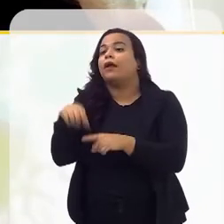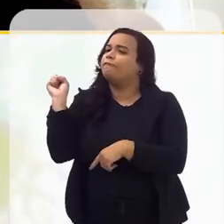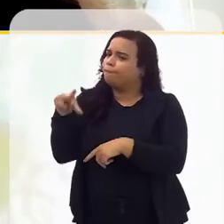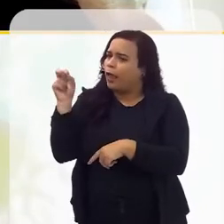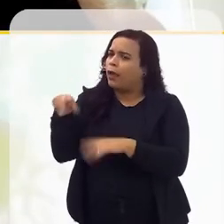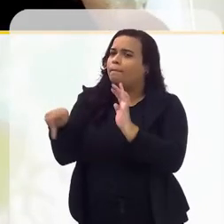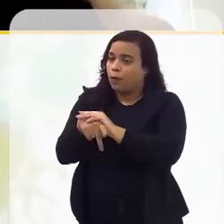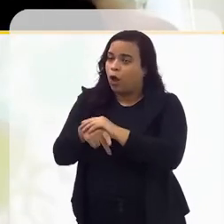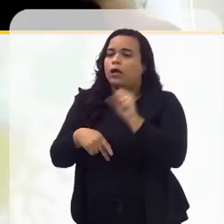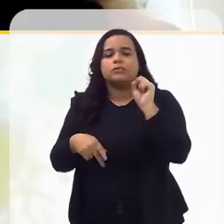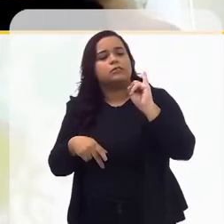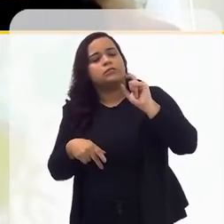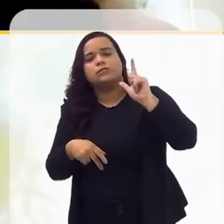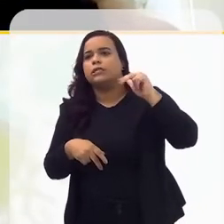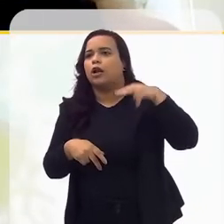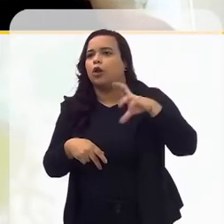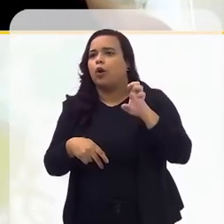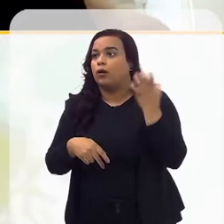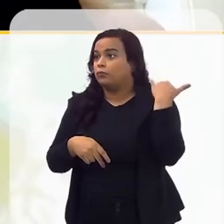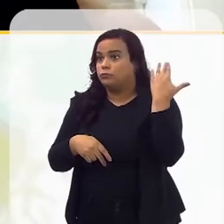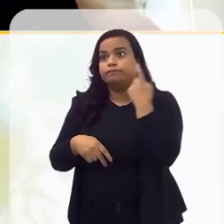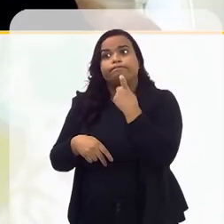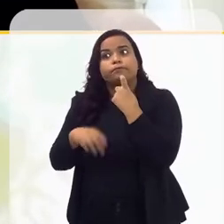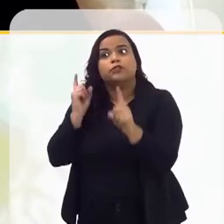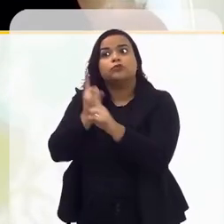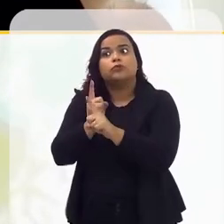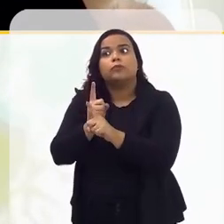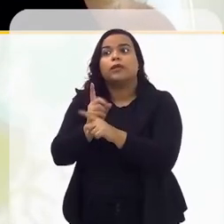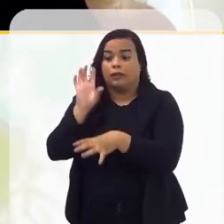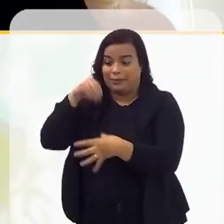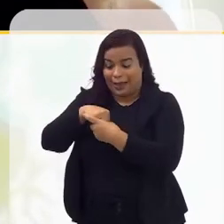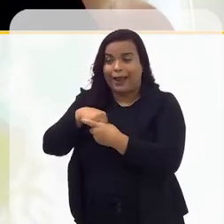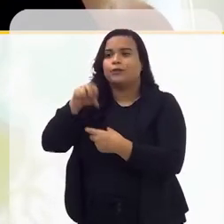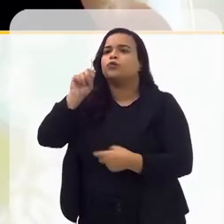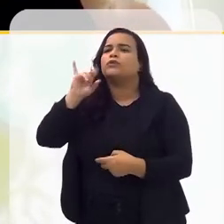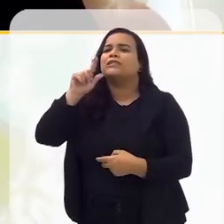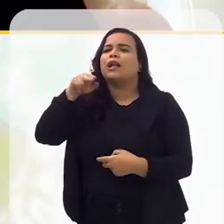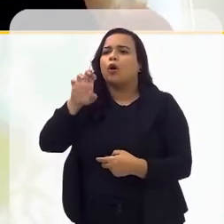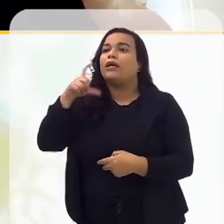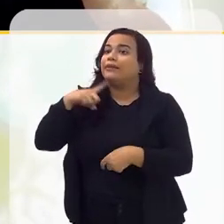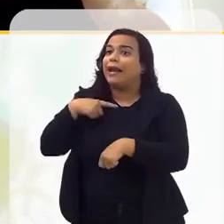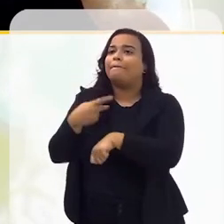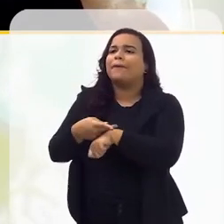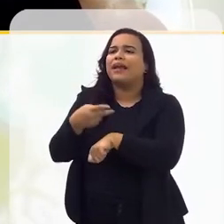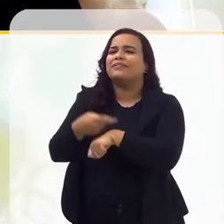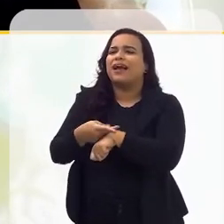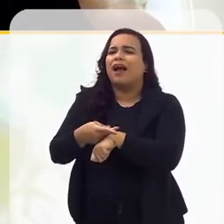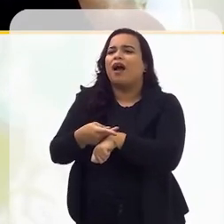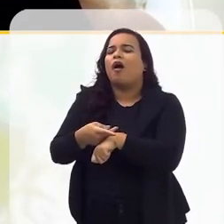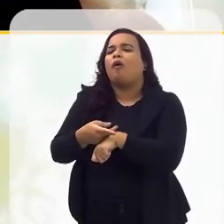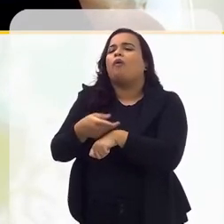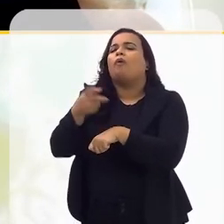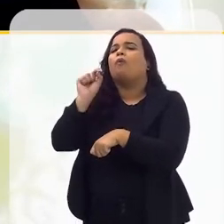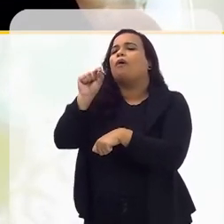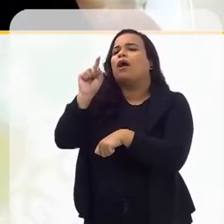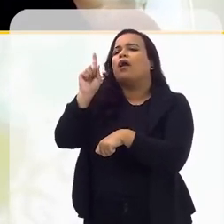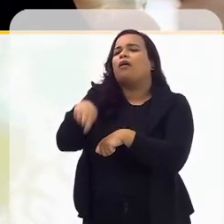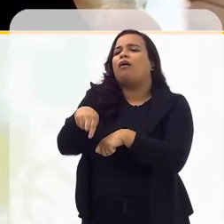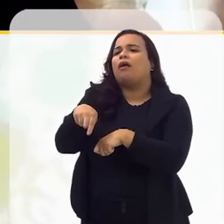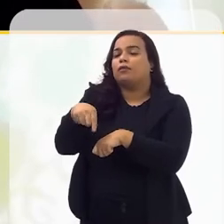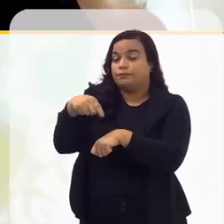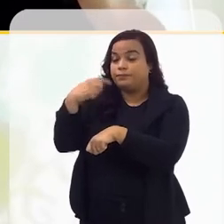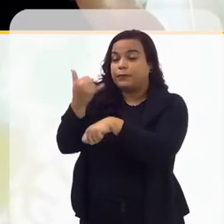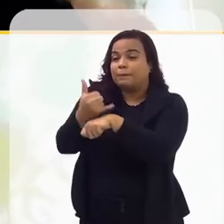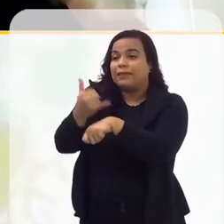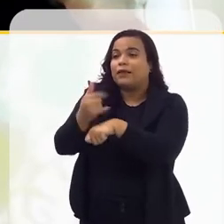né, do silicone, porque até descobriram recentemente que o silicone tem, por exemplo, a platina, que é um metal pesado que compõe o silicone, até